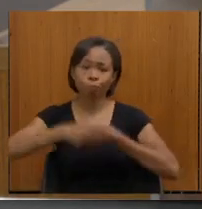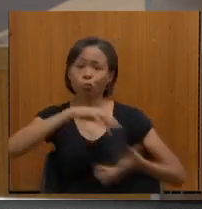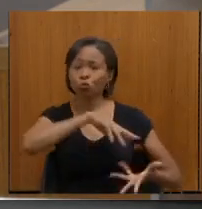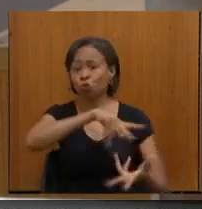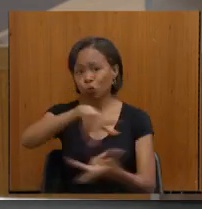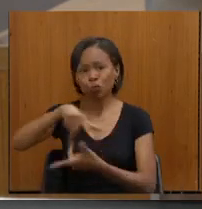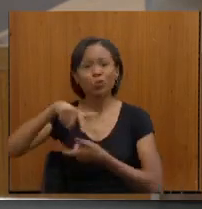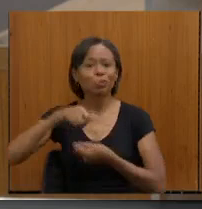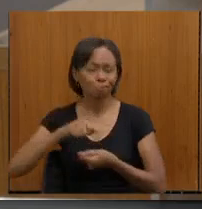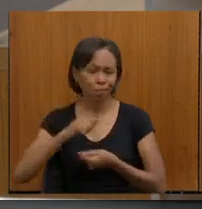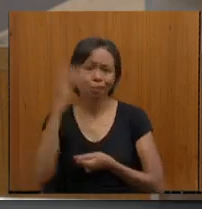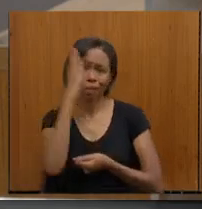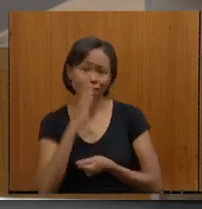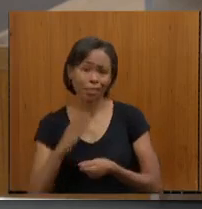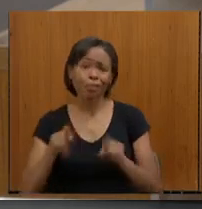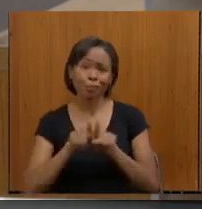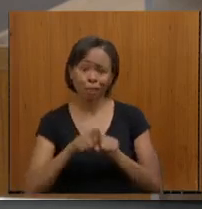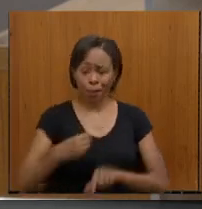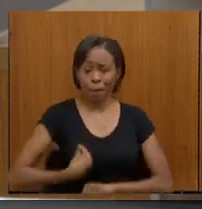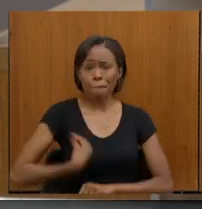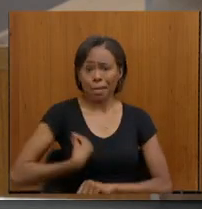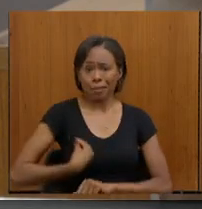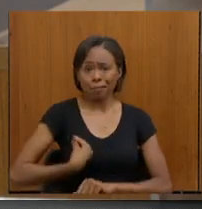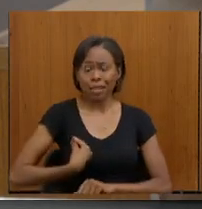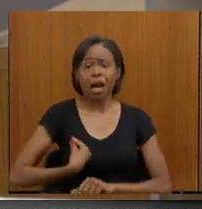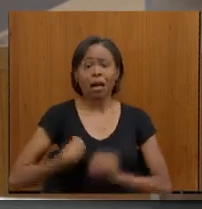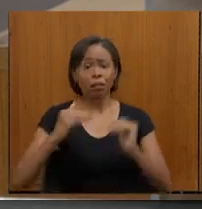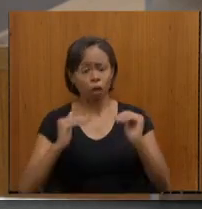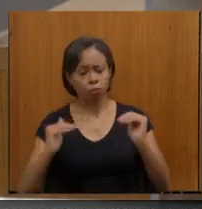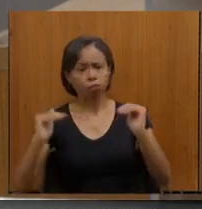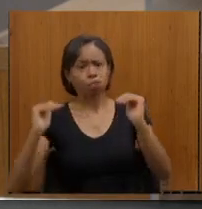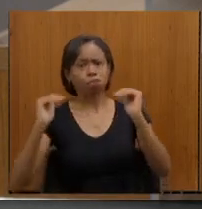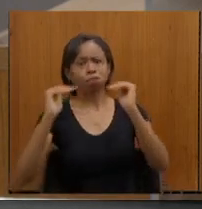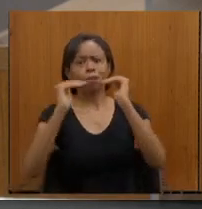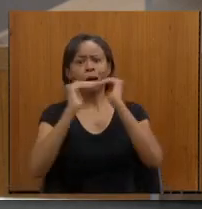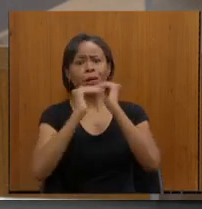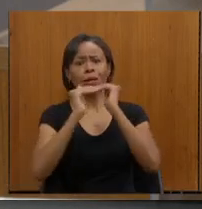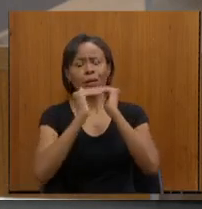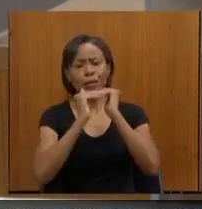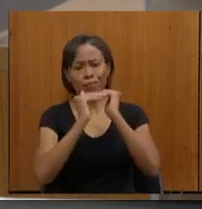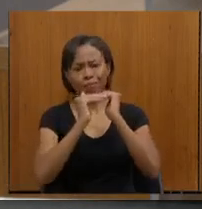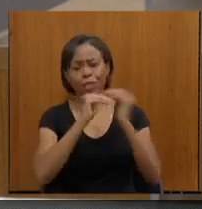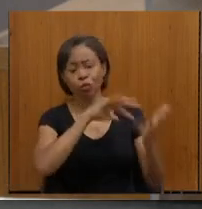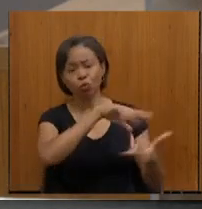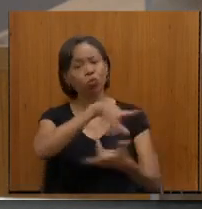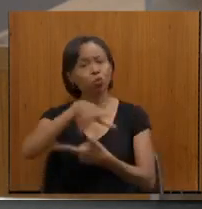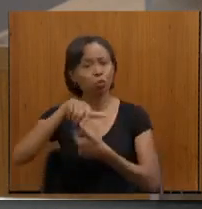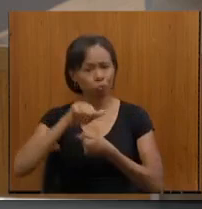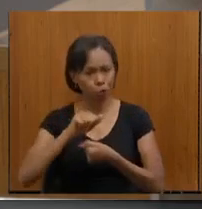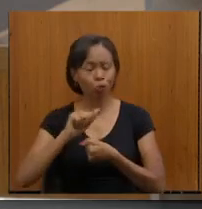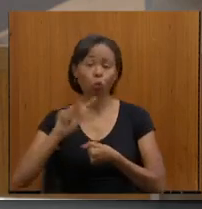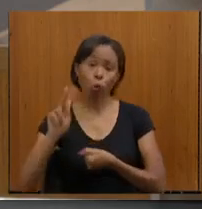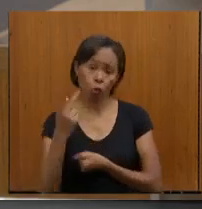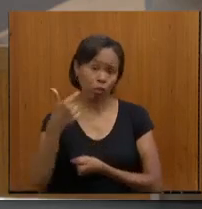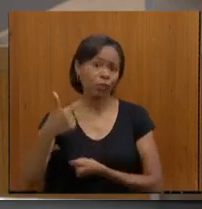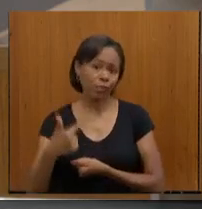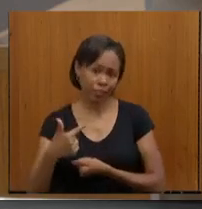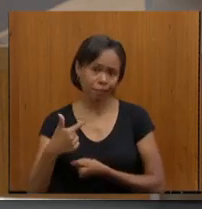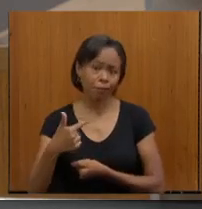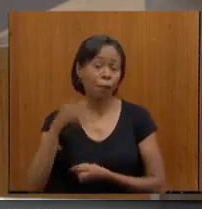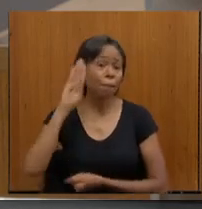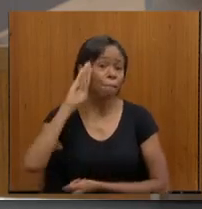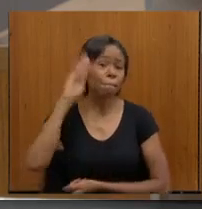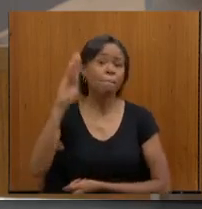nível Global vai colocando o Brasil na cadeia de valor do hidrogênio em nível global e principalmente